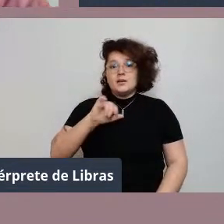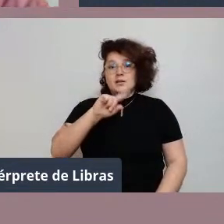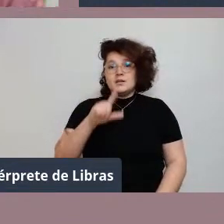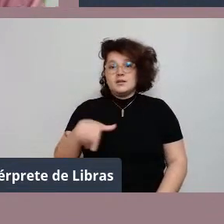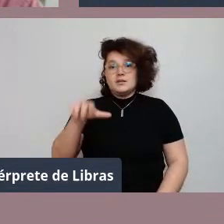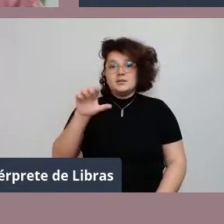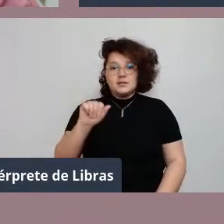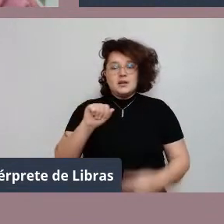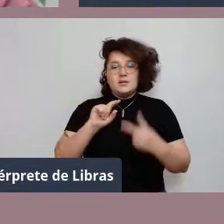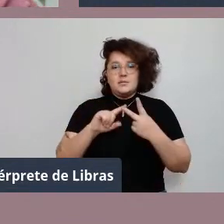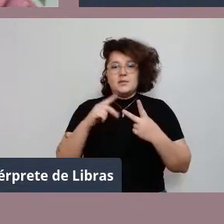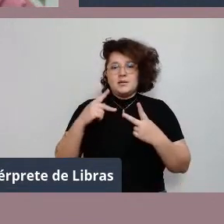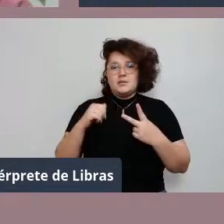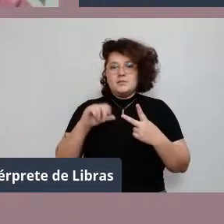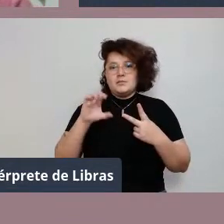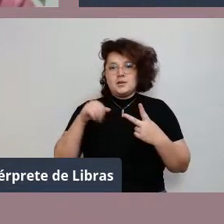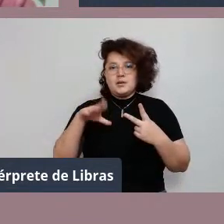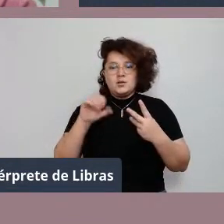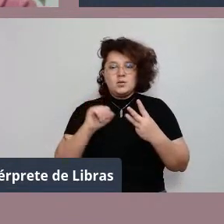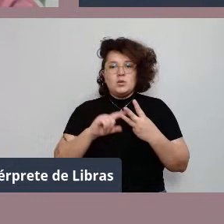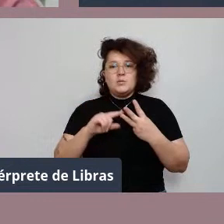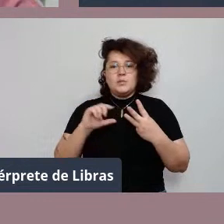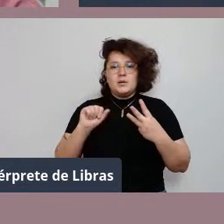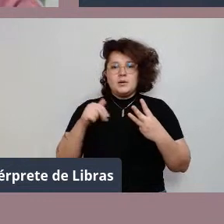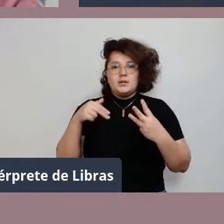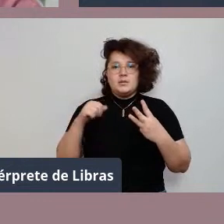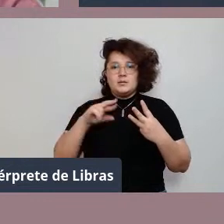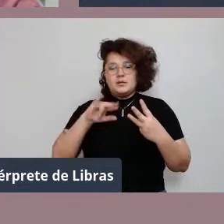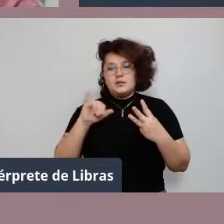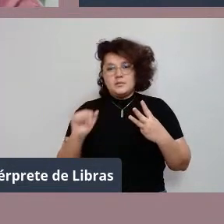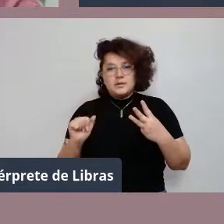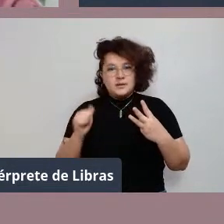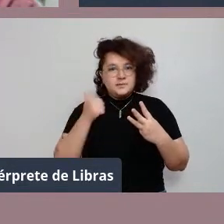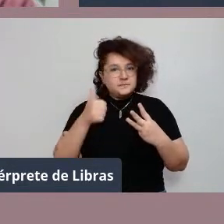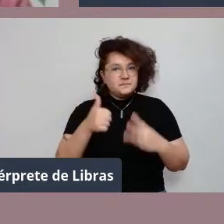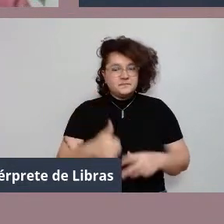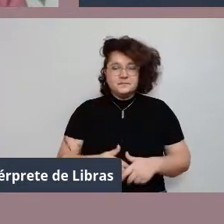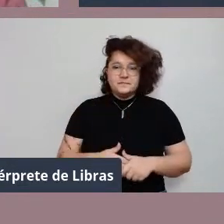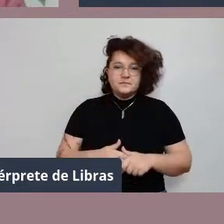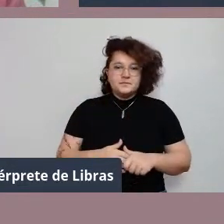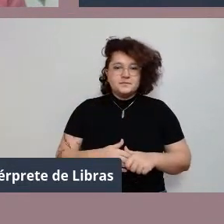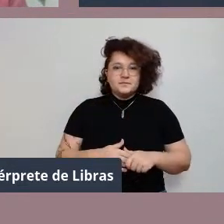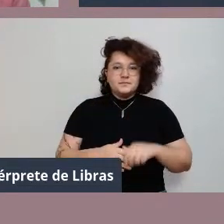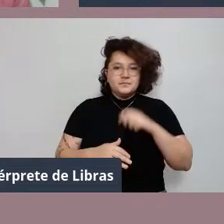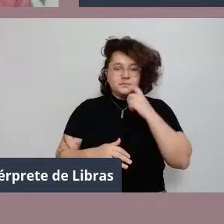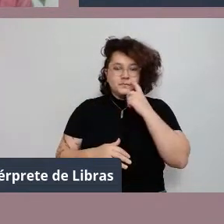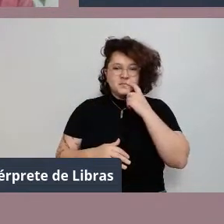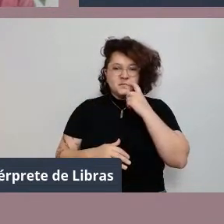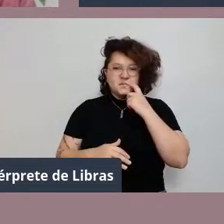depois de Paloma, Ana Maria Machado. E a gente termina o nosso encontro. Obrigado a vocês.